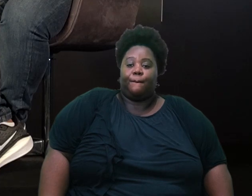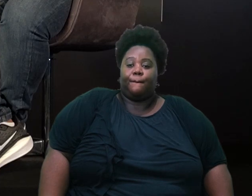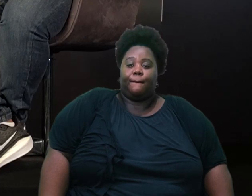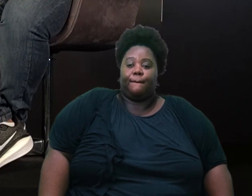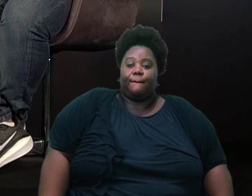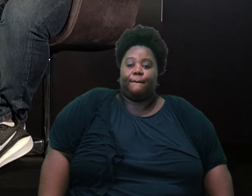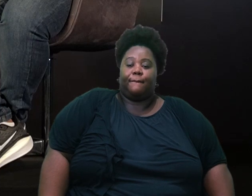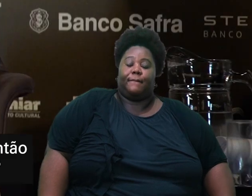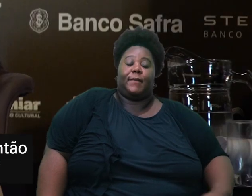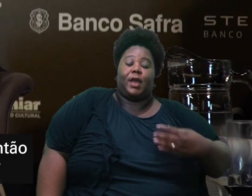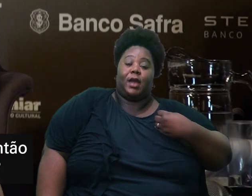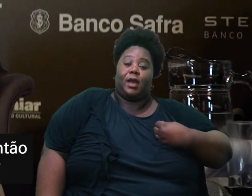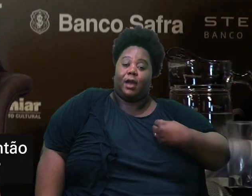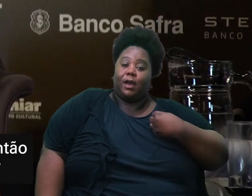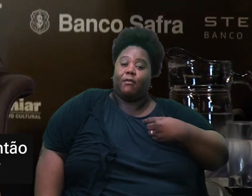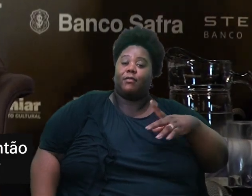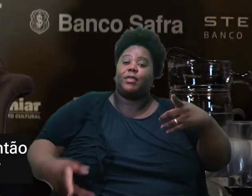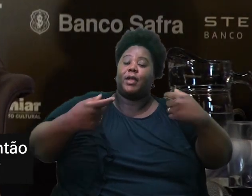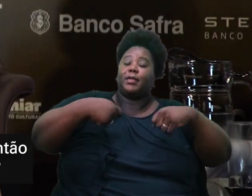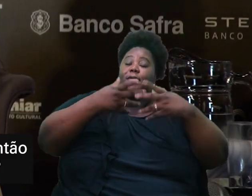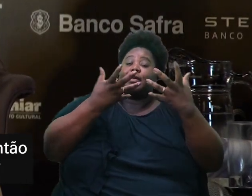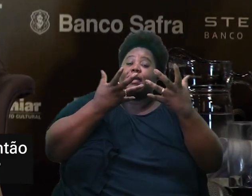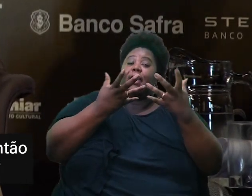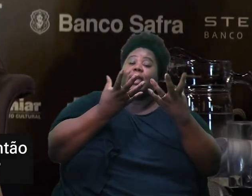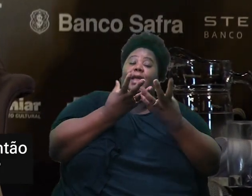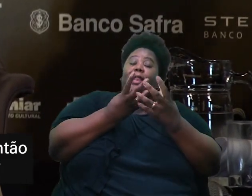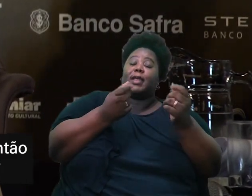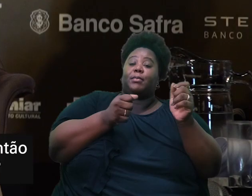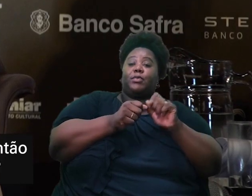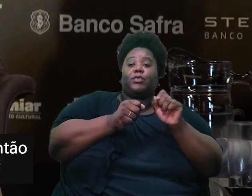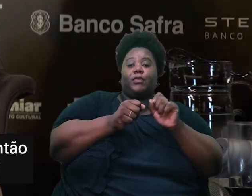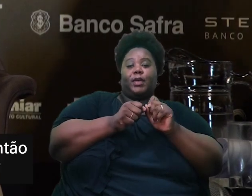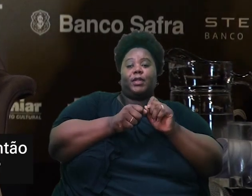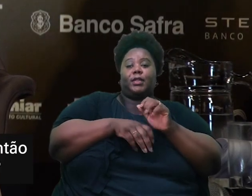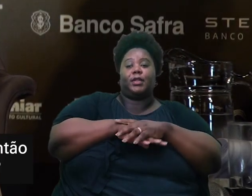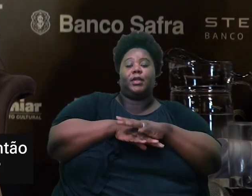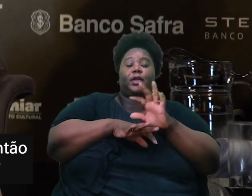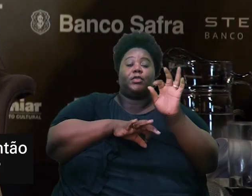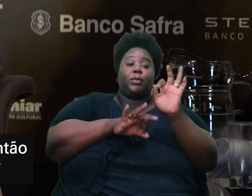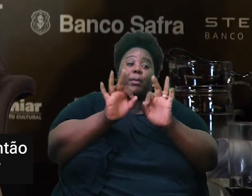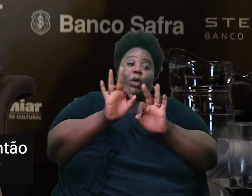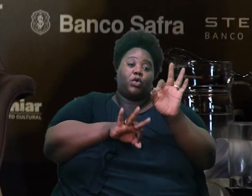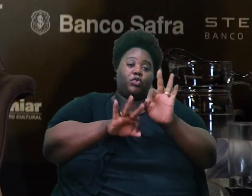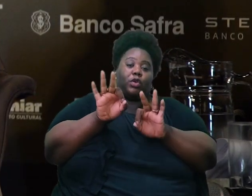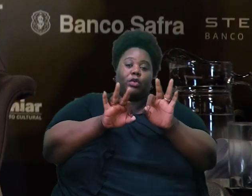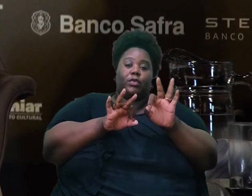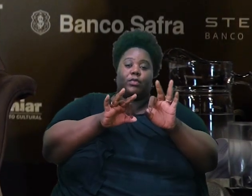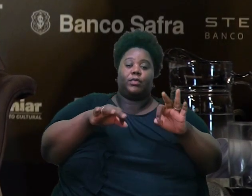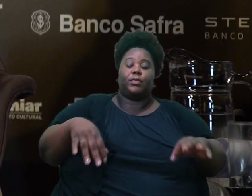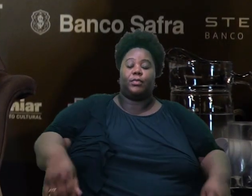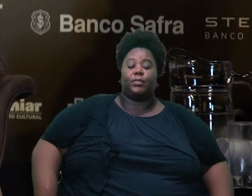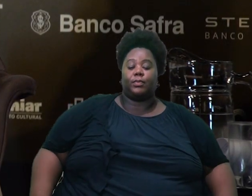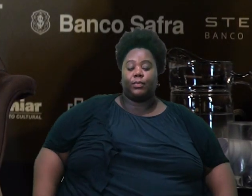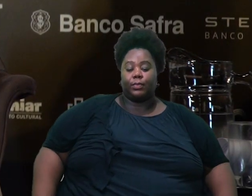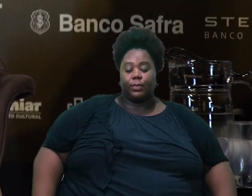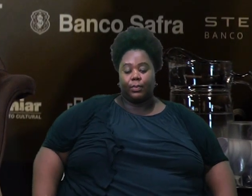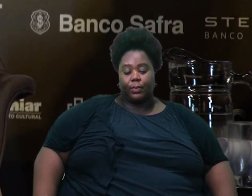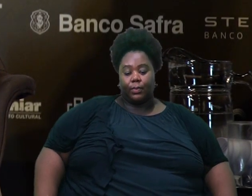A vida, você tem que querer muito fazer. Então, está vendo? Não tinha um projeto assim, né?